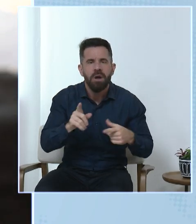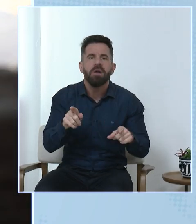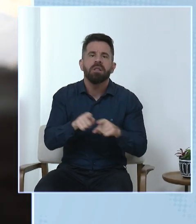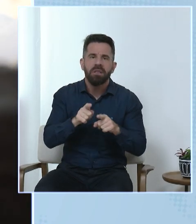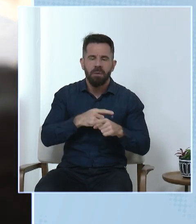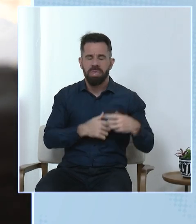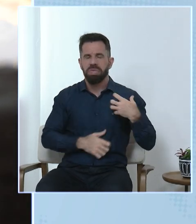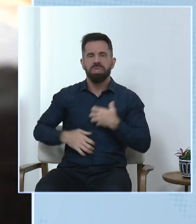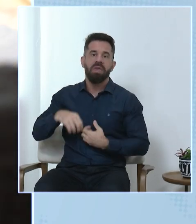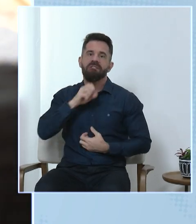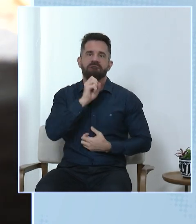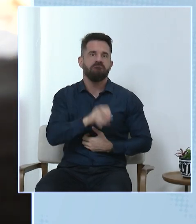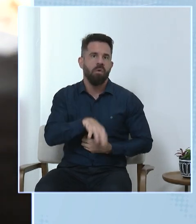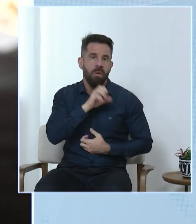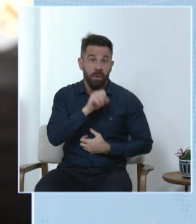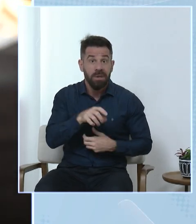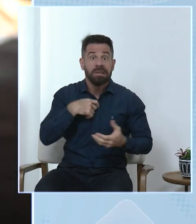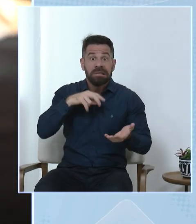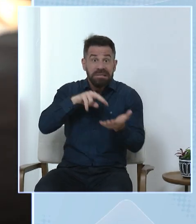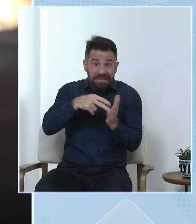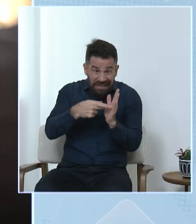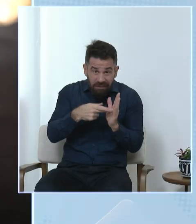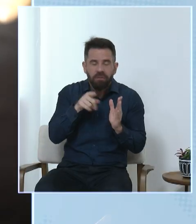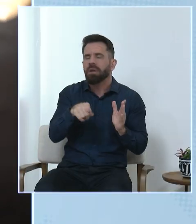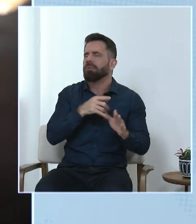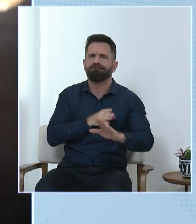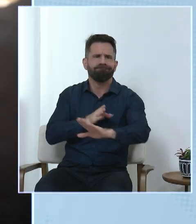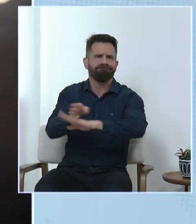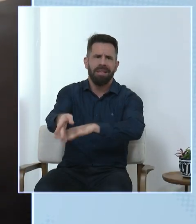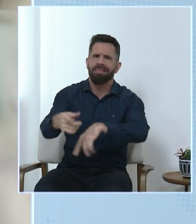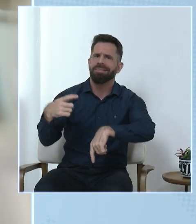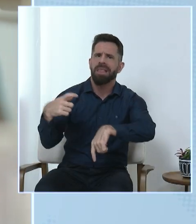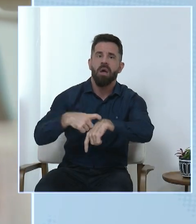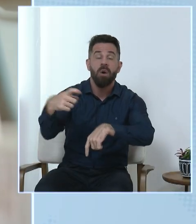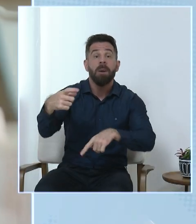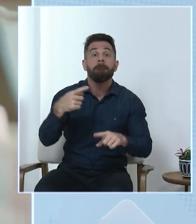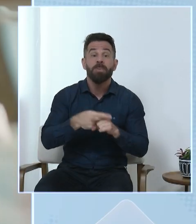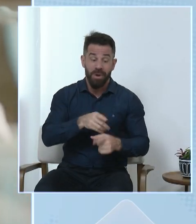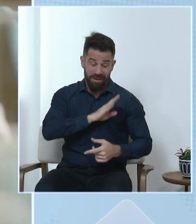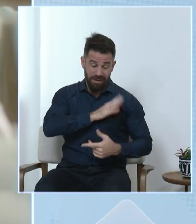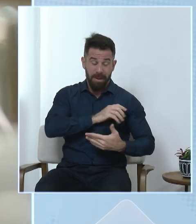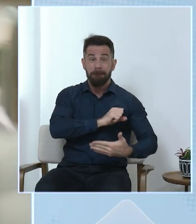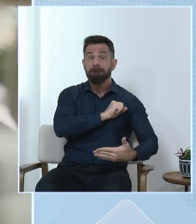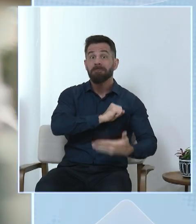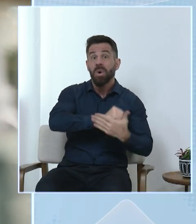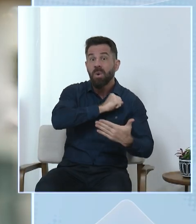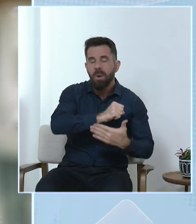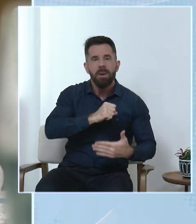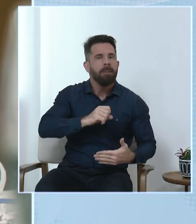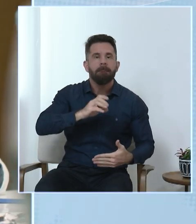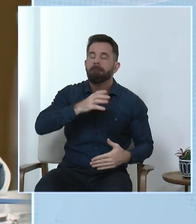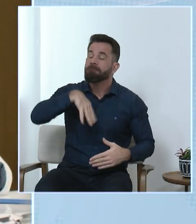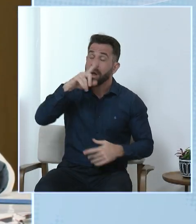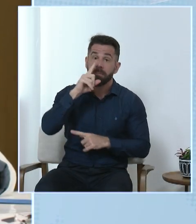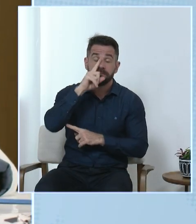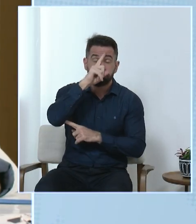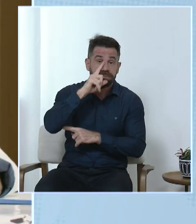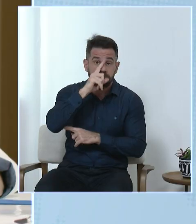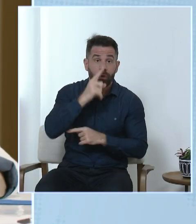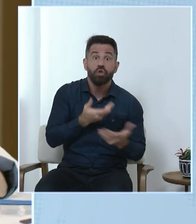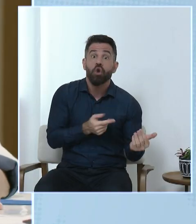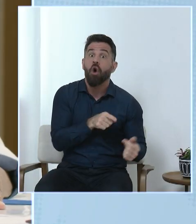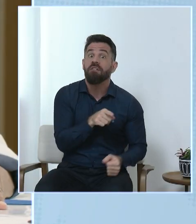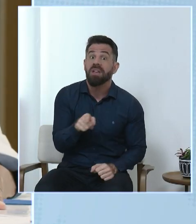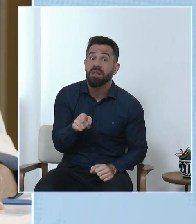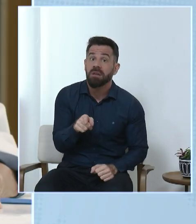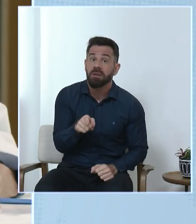atendimento profissional imediato, ainda mais porque o infarto pode ser mais perigoso para as pessoas mais jovens. Os